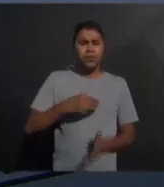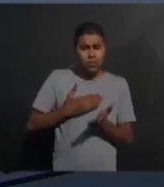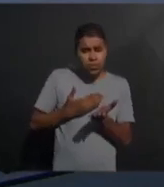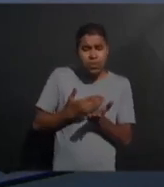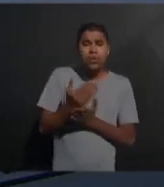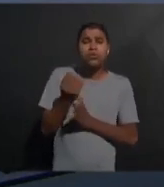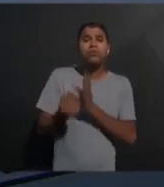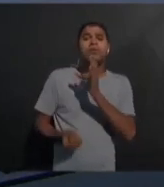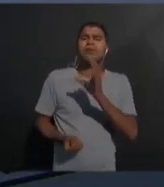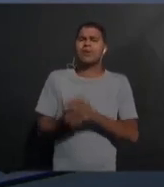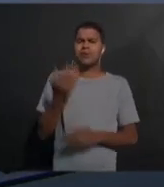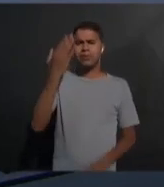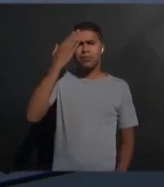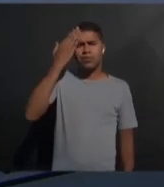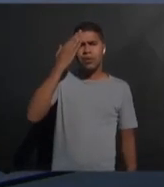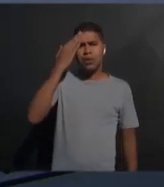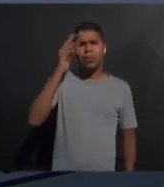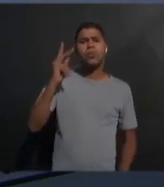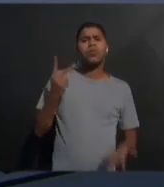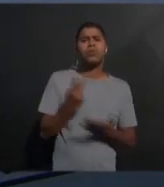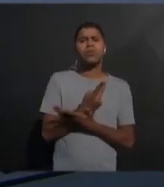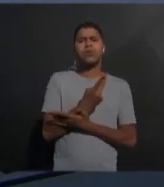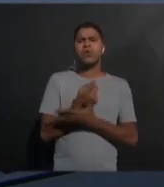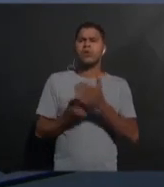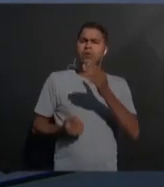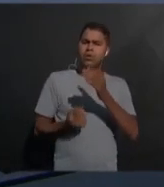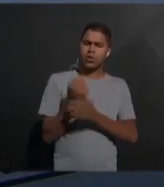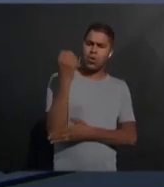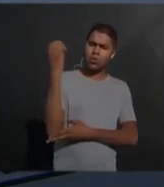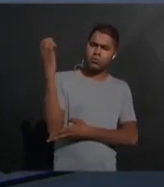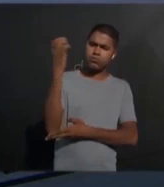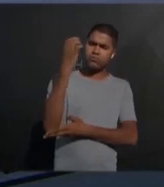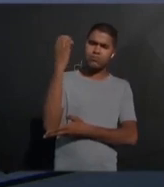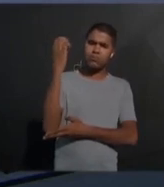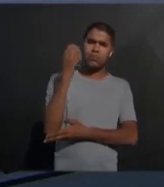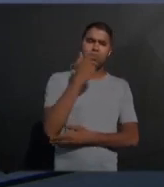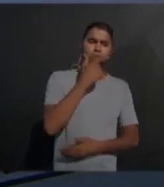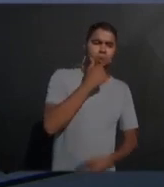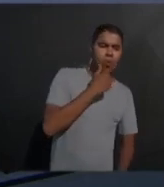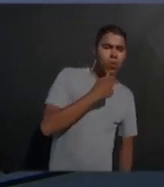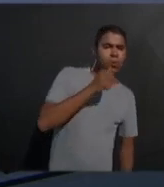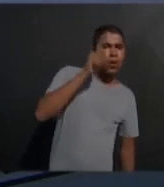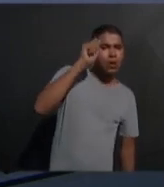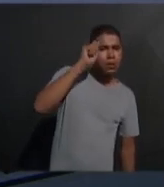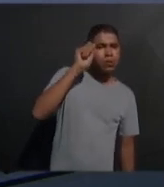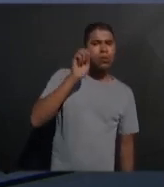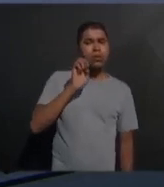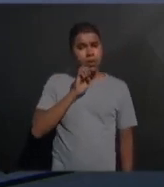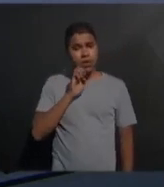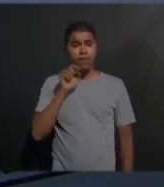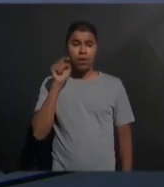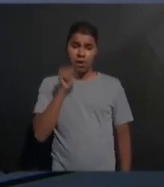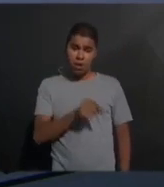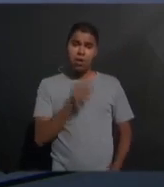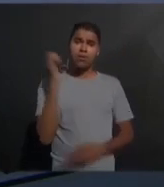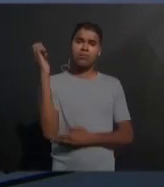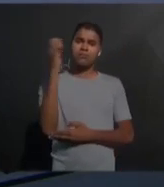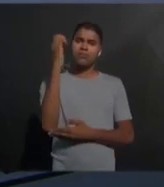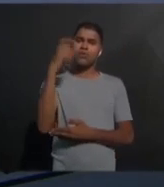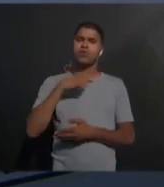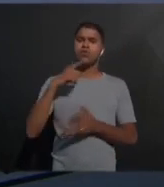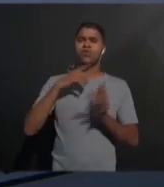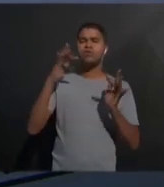sabe o que aconteceu ele criou um jardim duprat o homem para a mulher para adão e eva e é nesse jardim que ele tinha